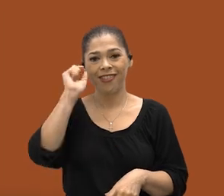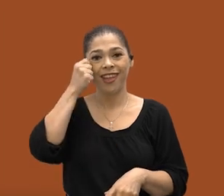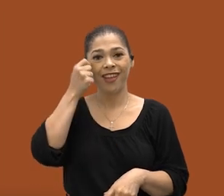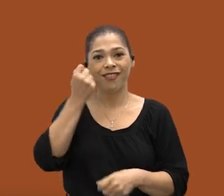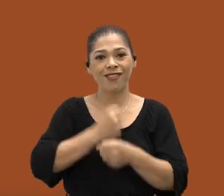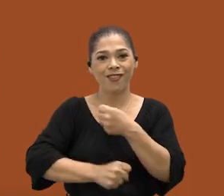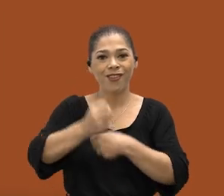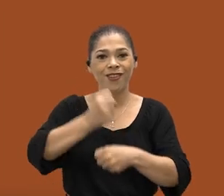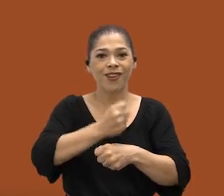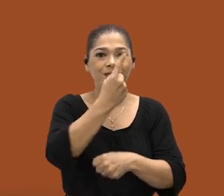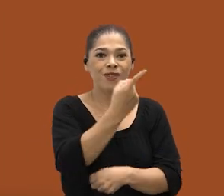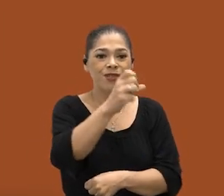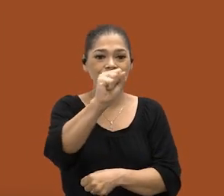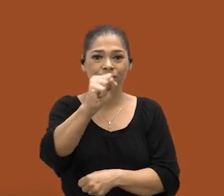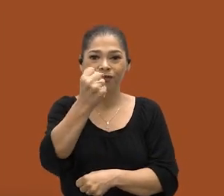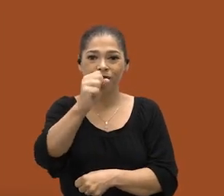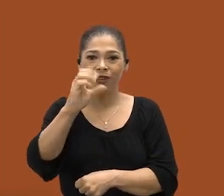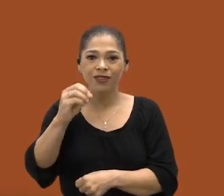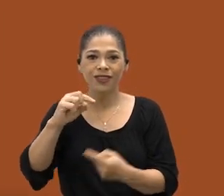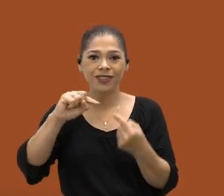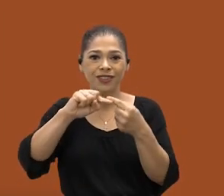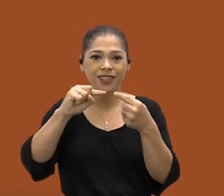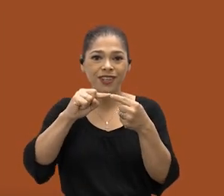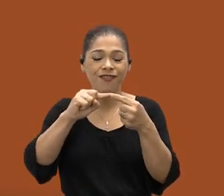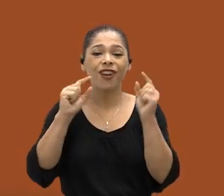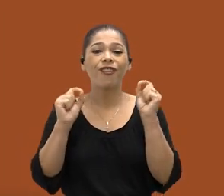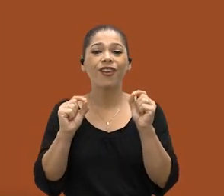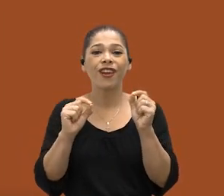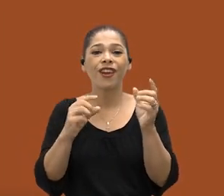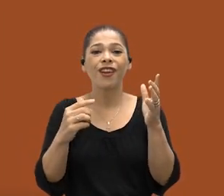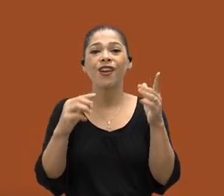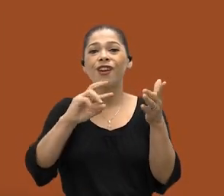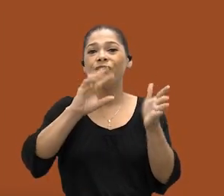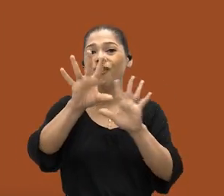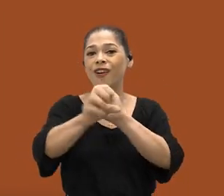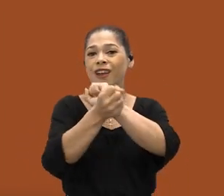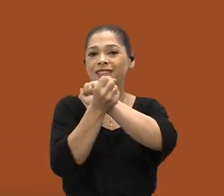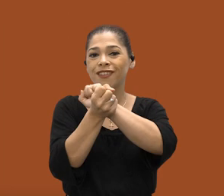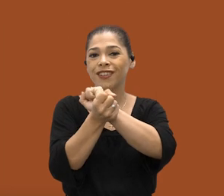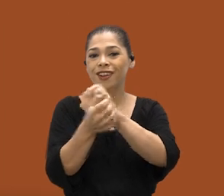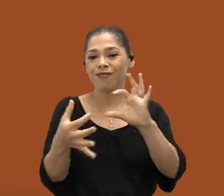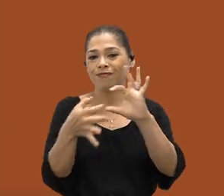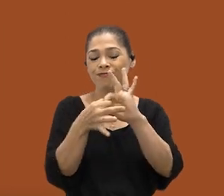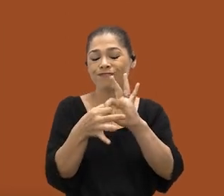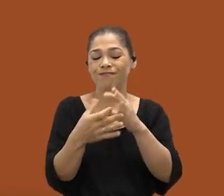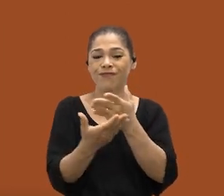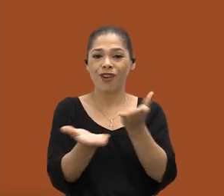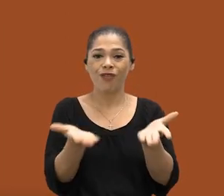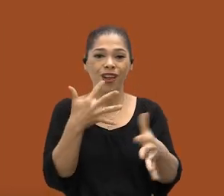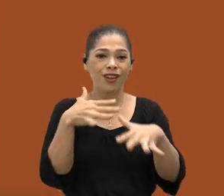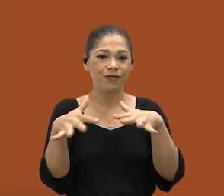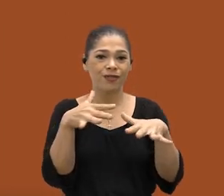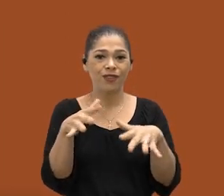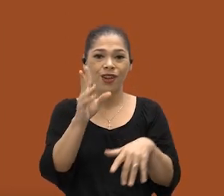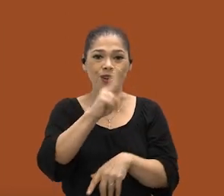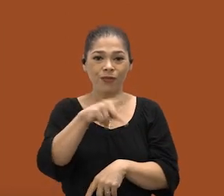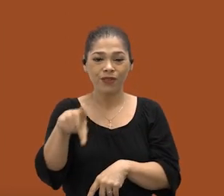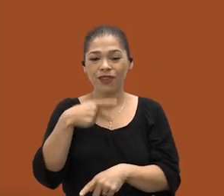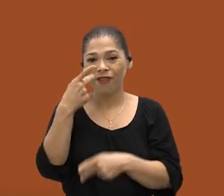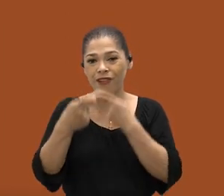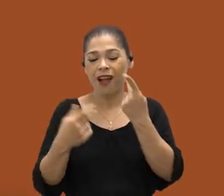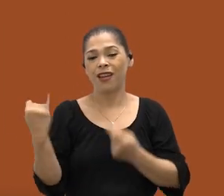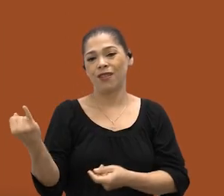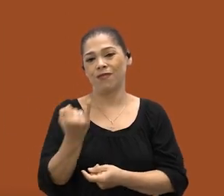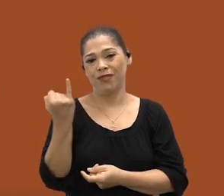1800 porque isso significava ter algum tipo de relação com a escravidão Então esse movimento que o professor